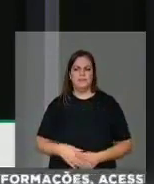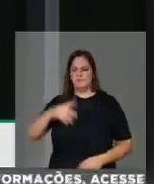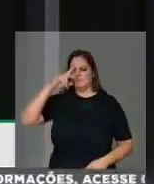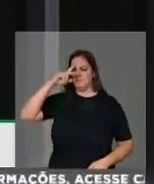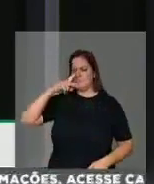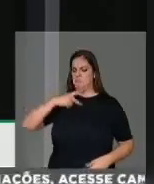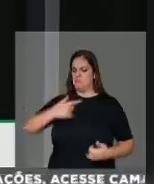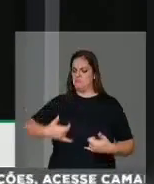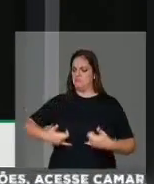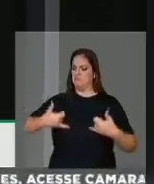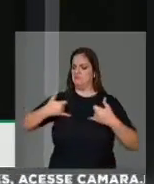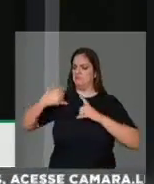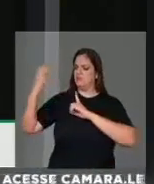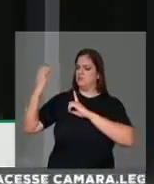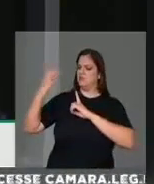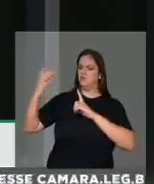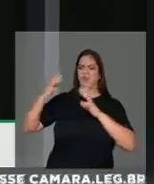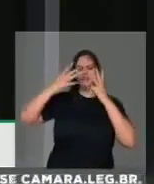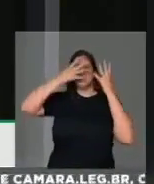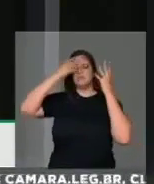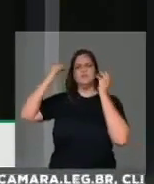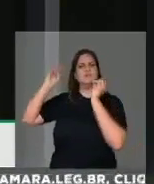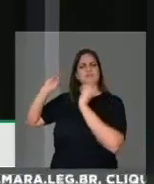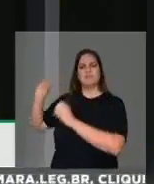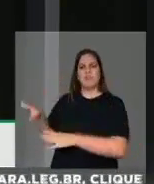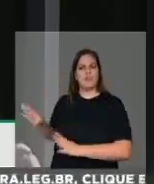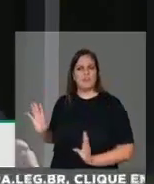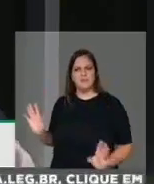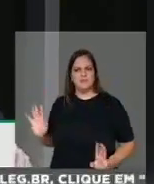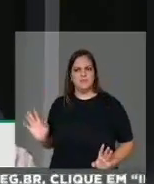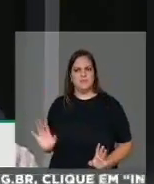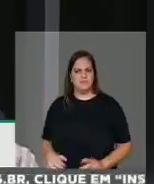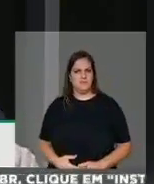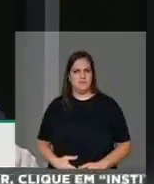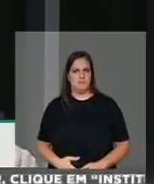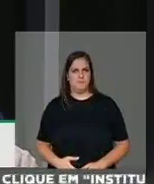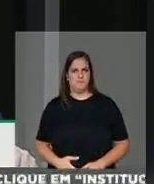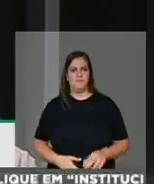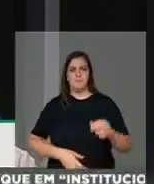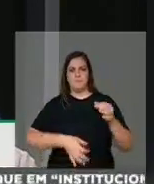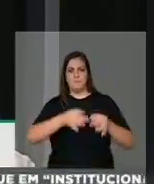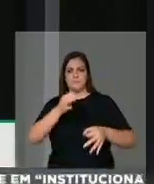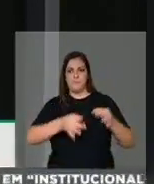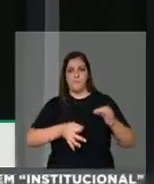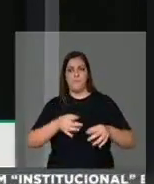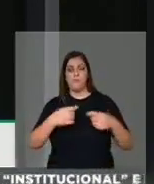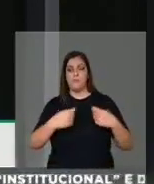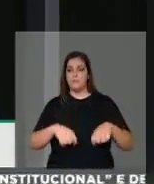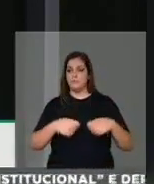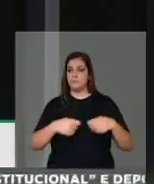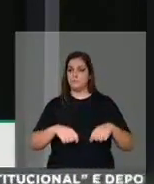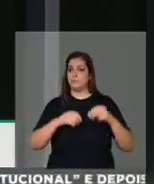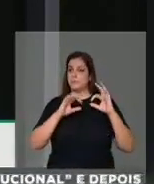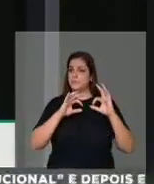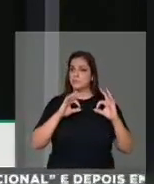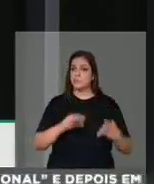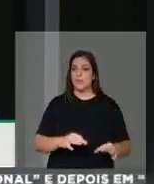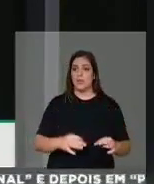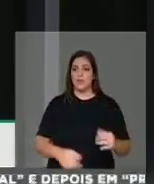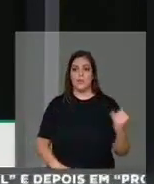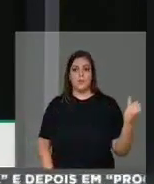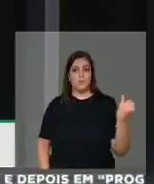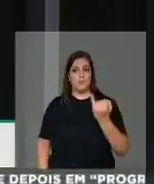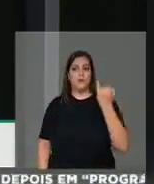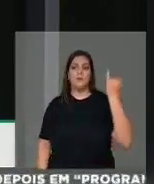vaidades, as pressões, porque a justiça é um dos mais importantes